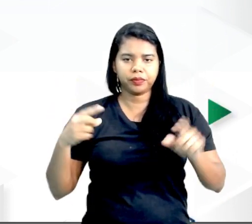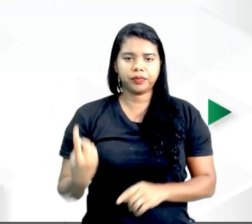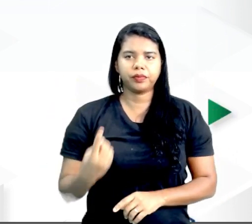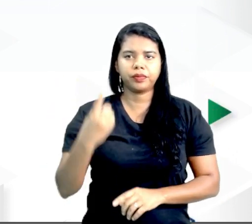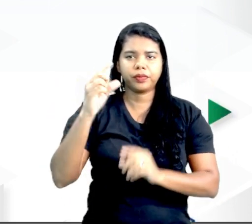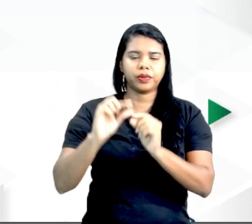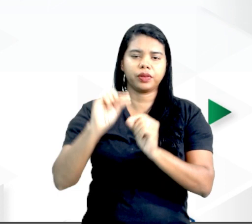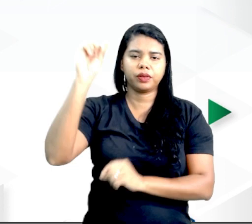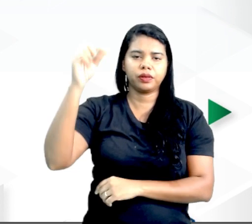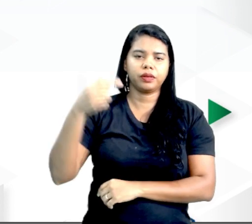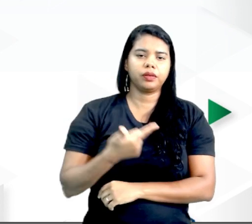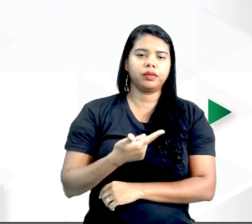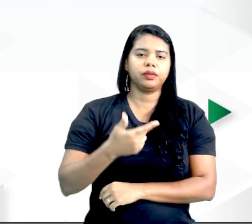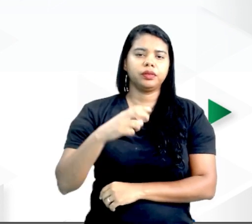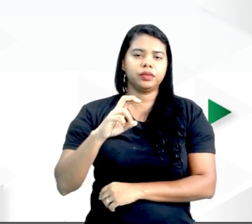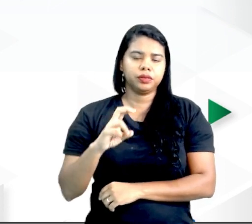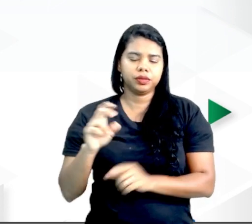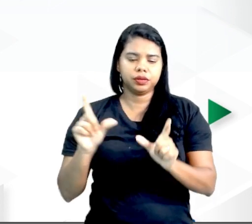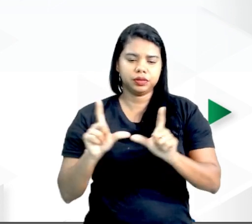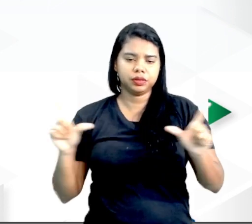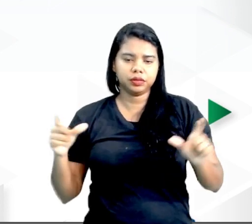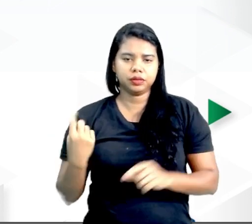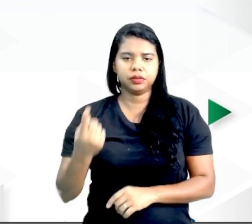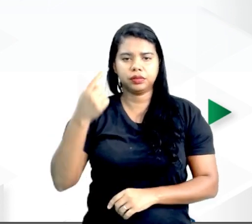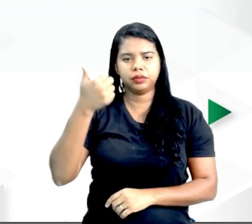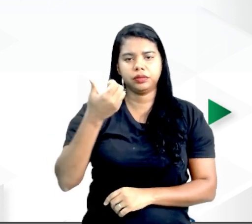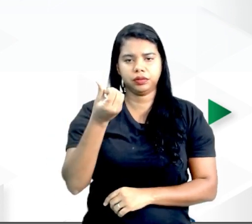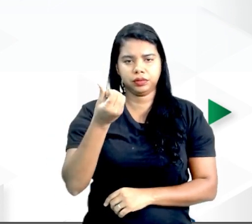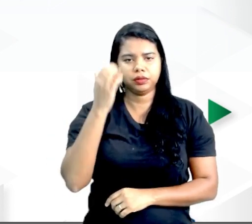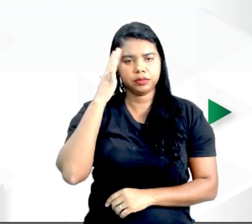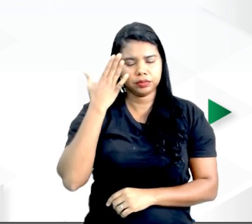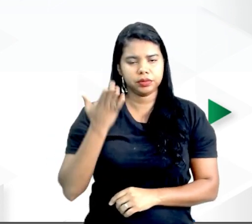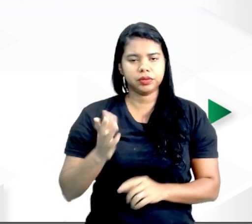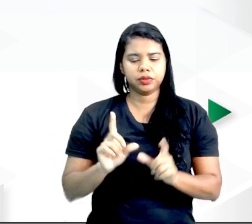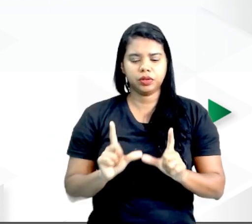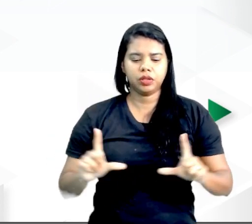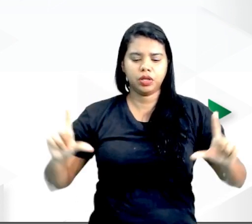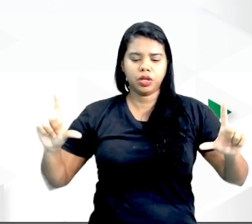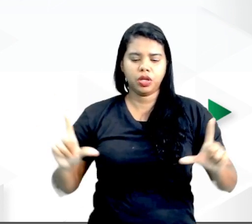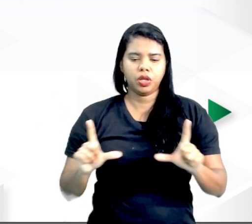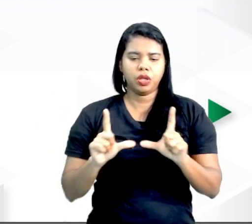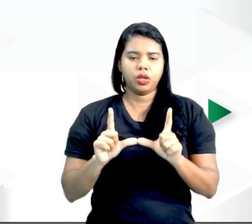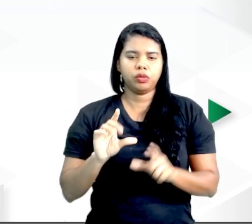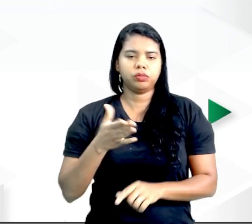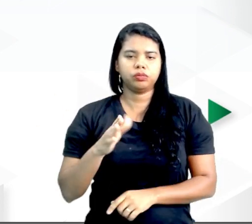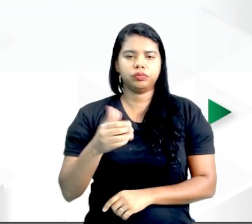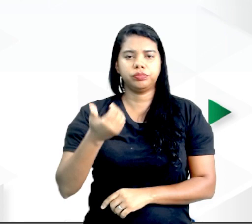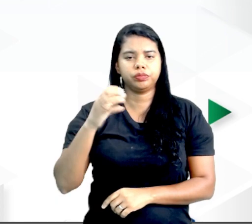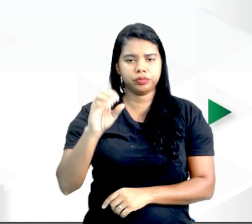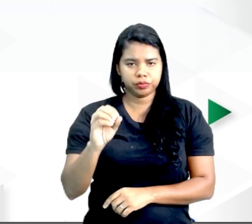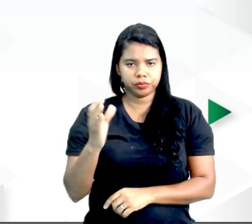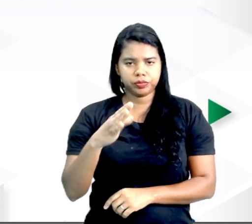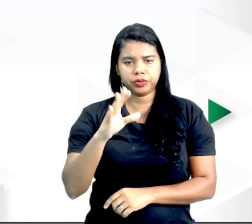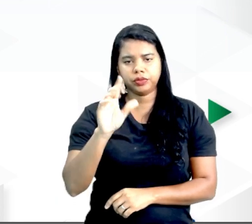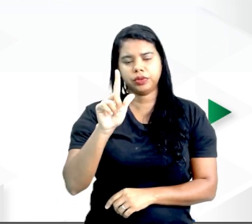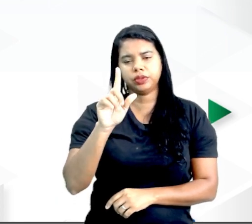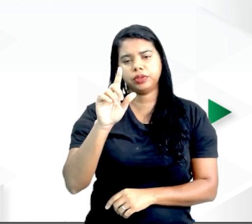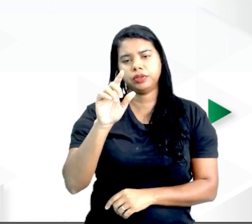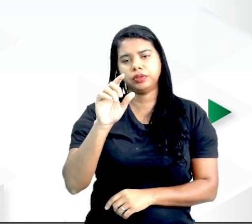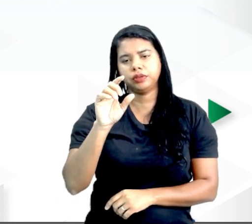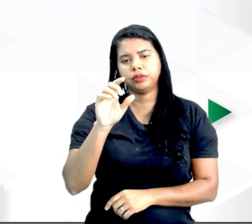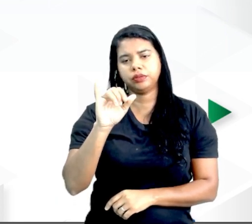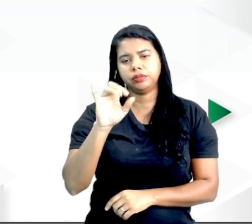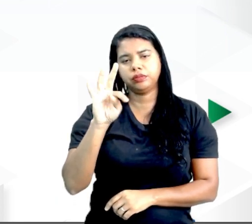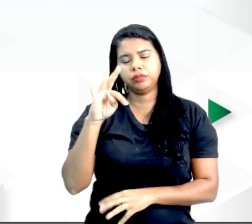e largura 25. Esse caixote aí, tá? E o volume vai dar exatamente isso, 10 litros ou 10 quilos, tá bom?